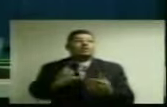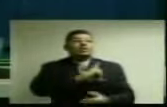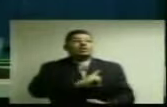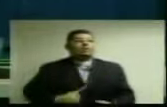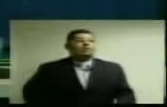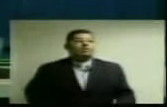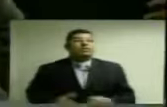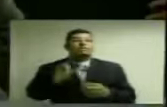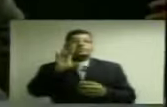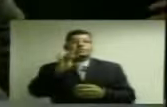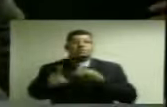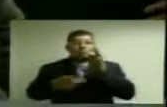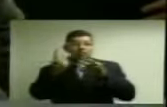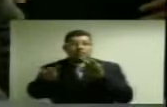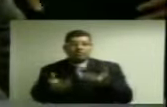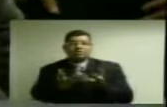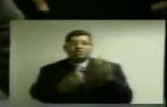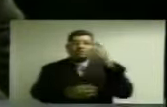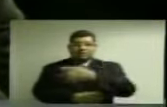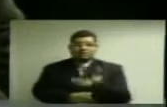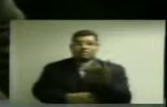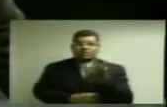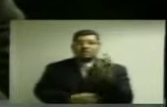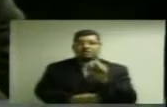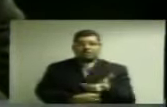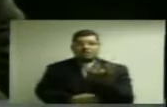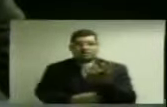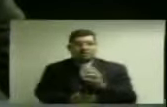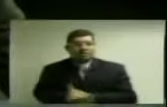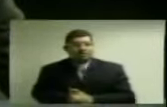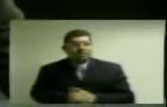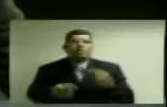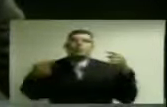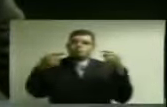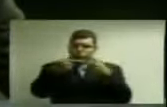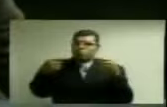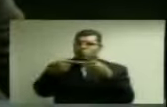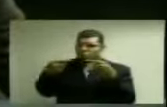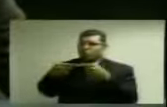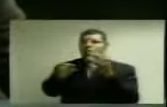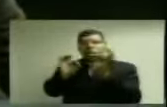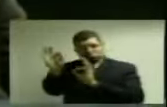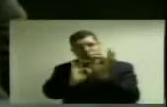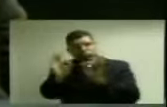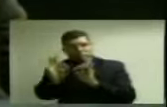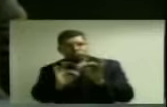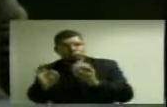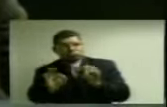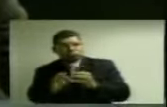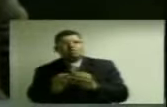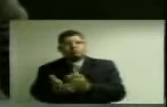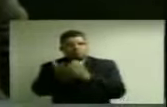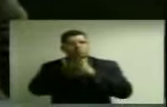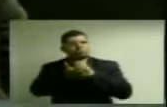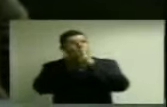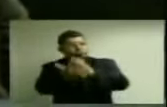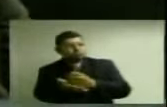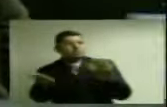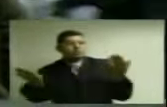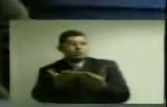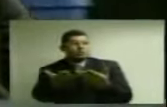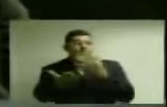Deputado Marcelo, apenas para dizer para Vossa Excelência que concordo com esse seu projeto, conte com o nosso